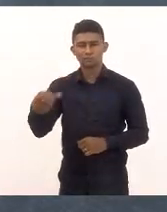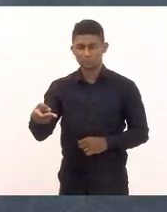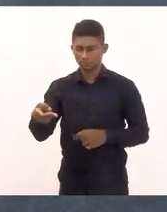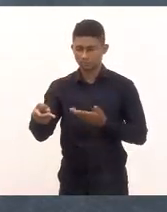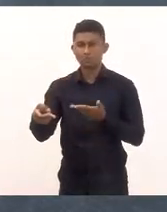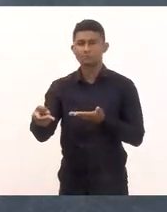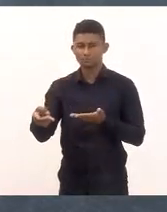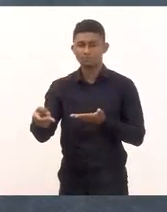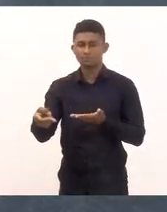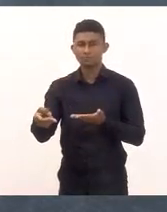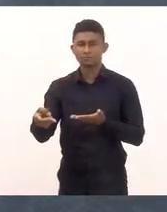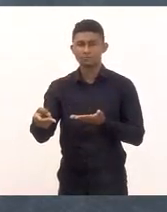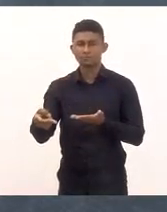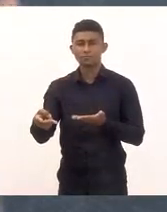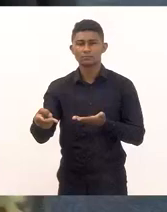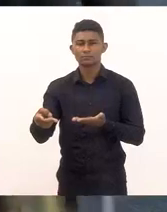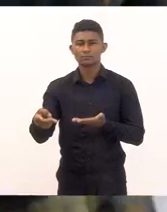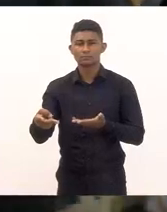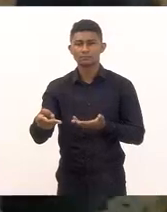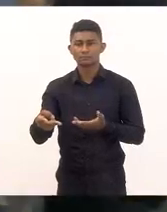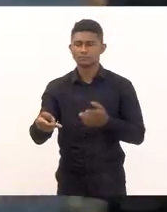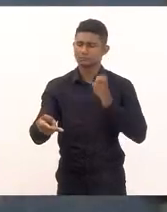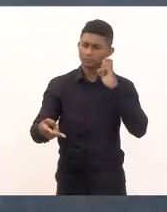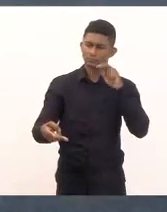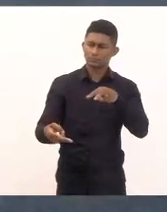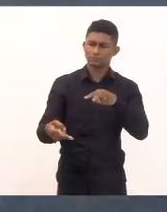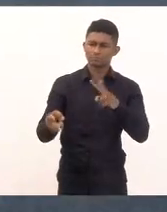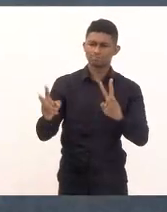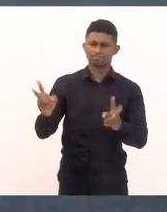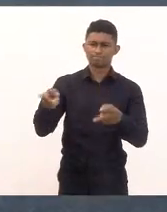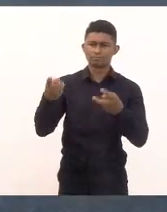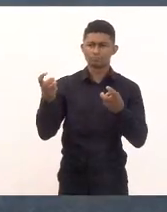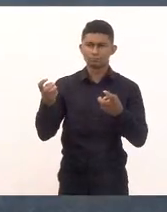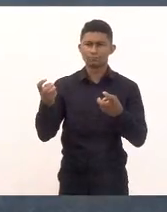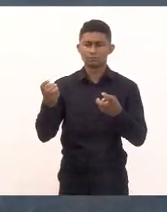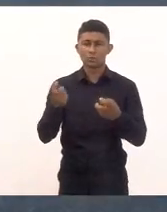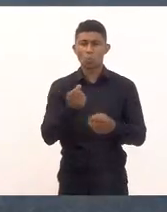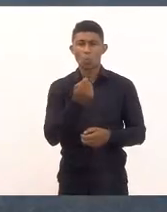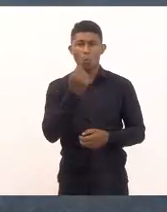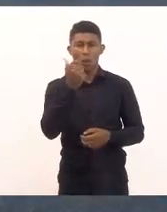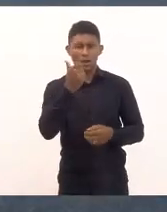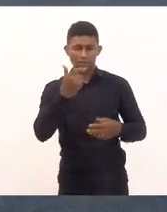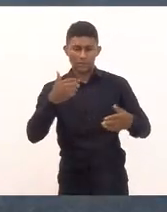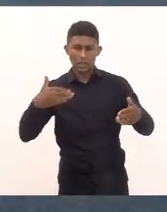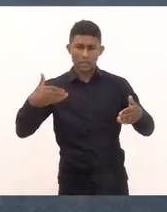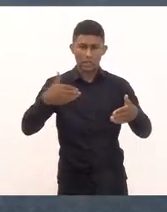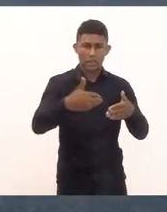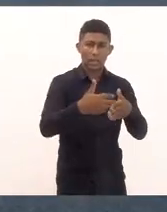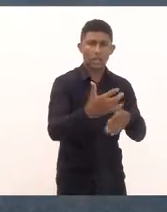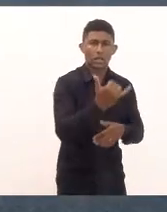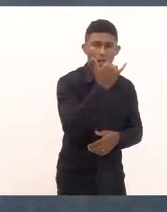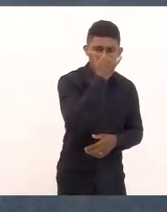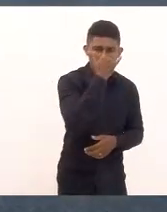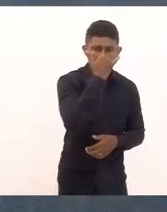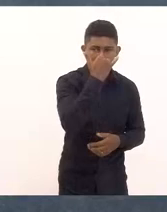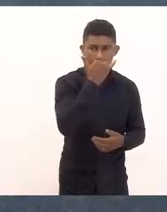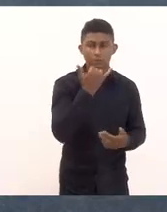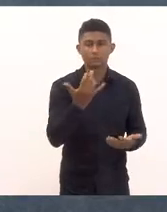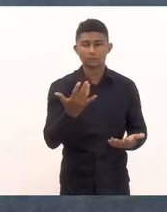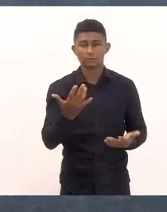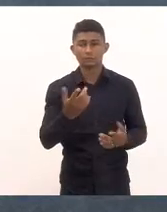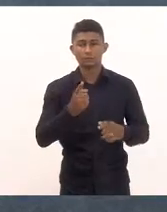cinismo. Quando notares, estás à beira do abismo. Abismo que